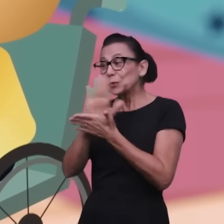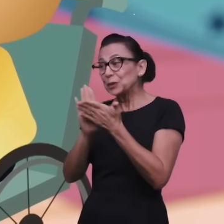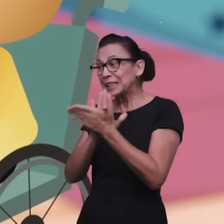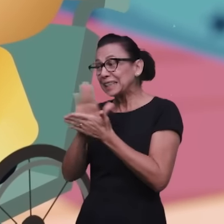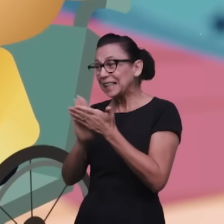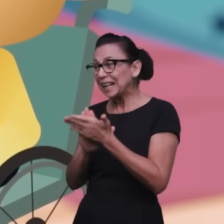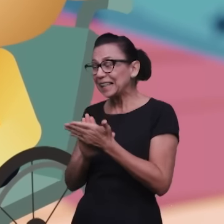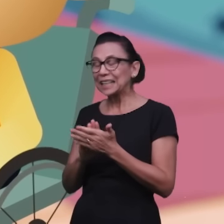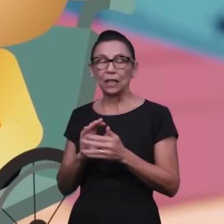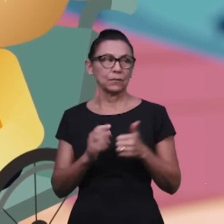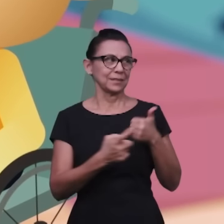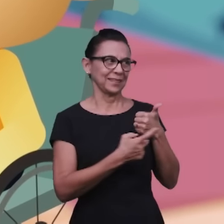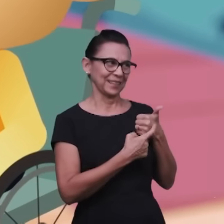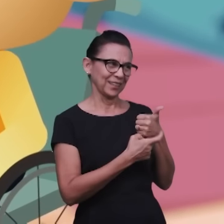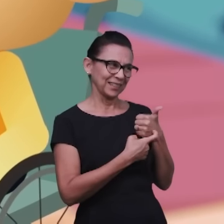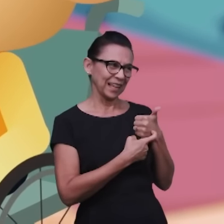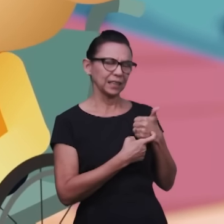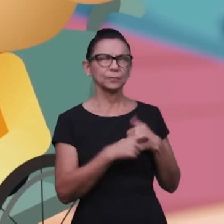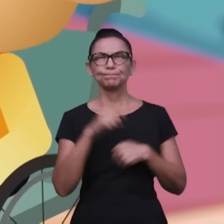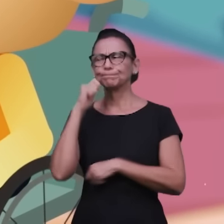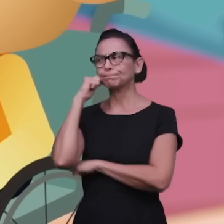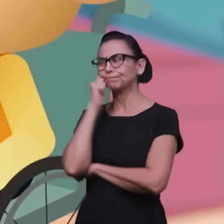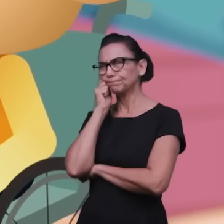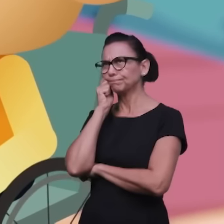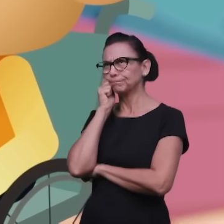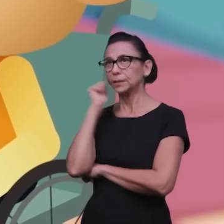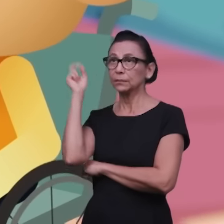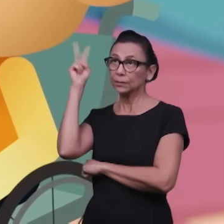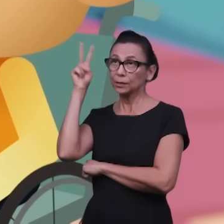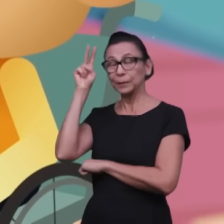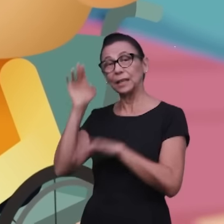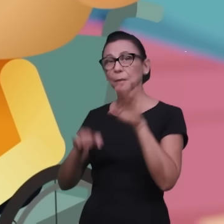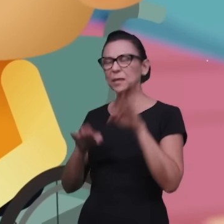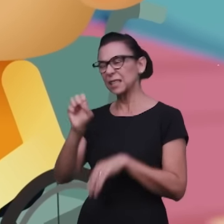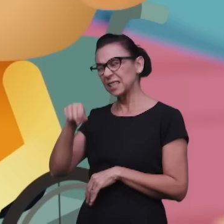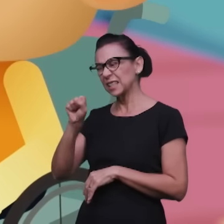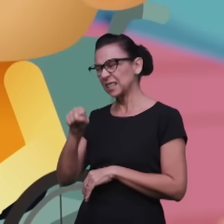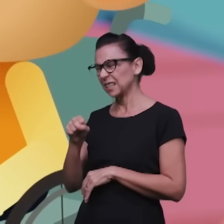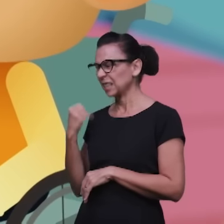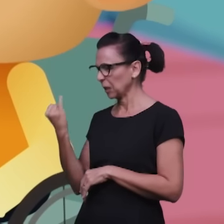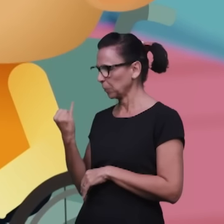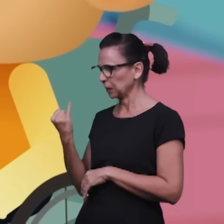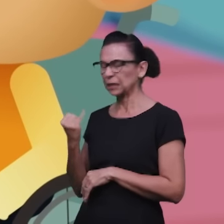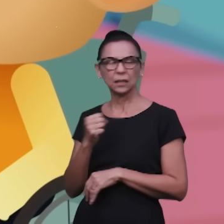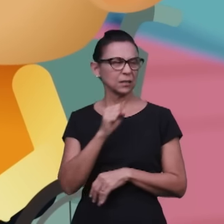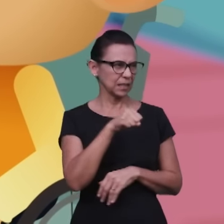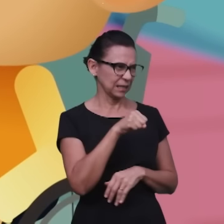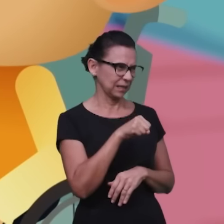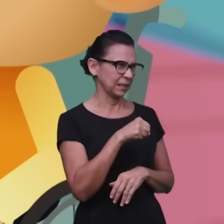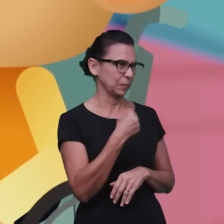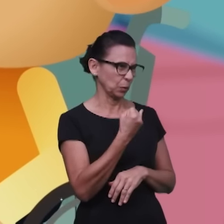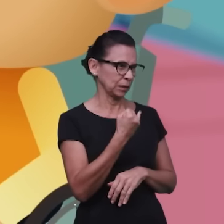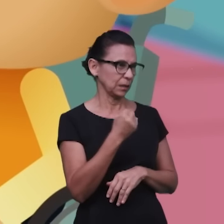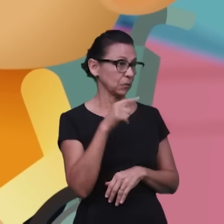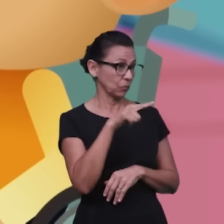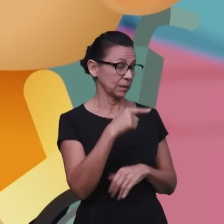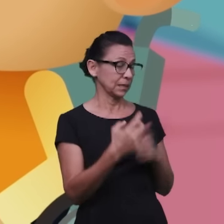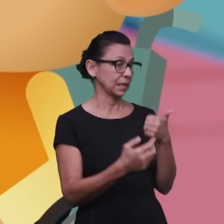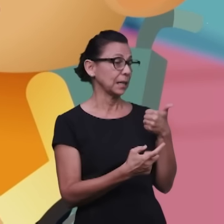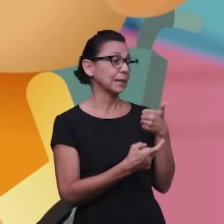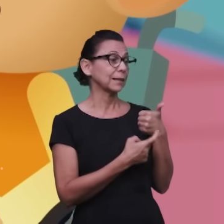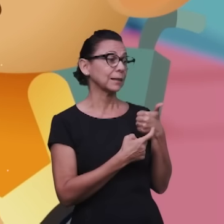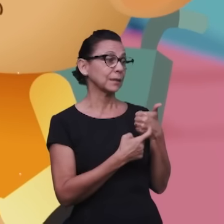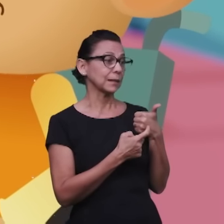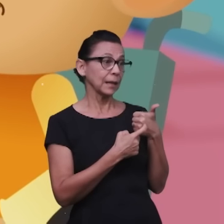o seu like em todos eles, né? Quando me lembro, sim. Isso é mesmo importante? Muito importante. Sabia que ao dar o seu like